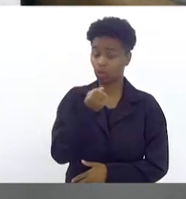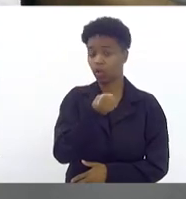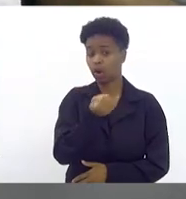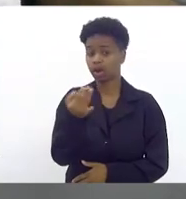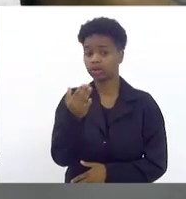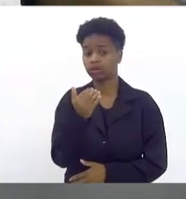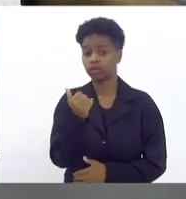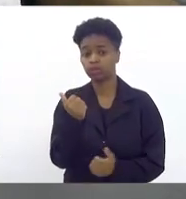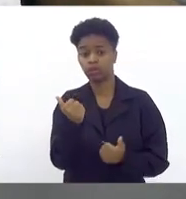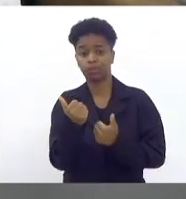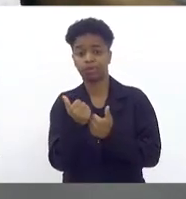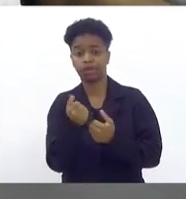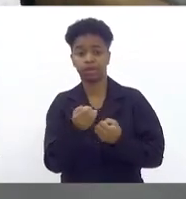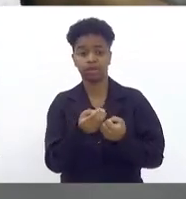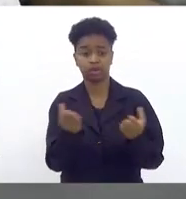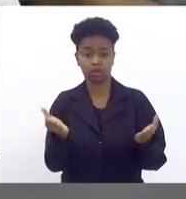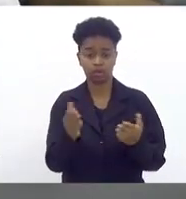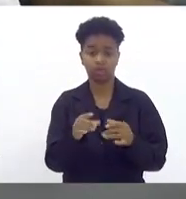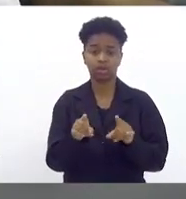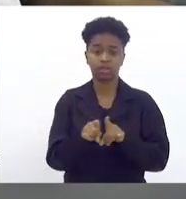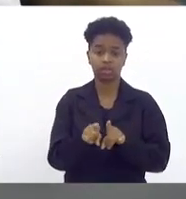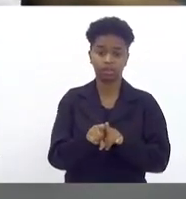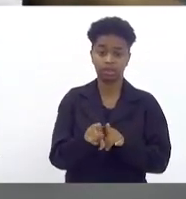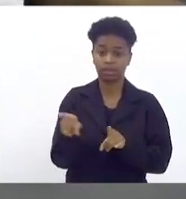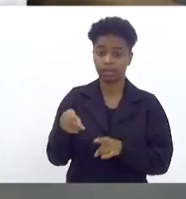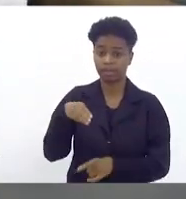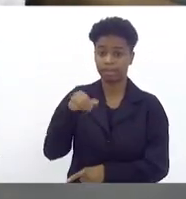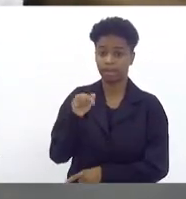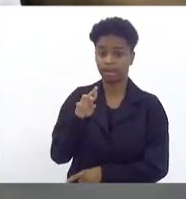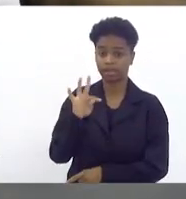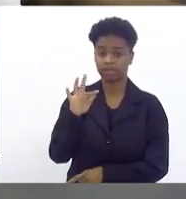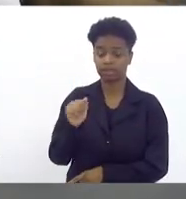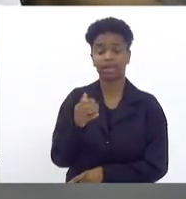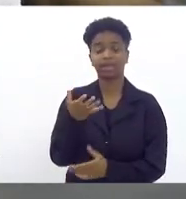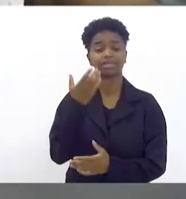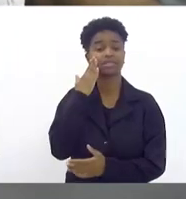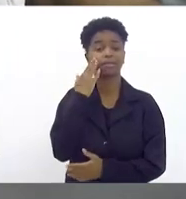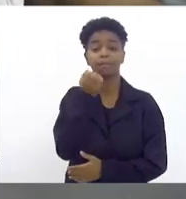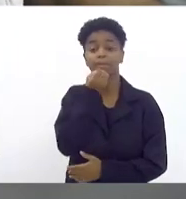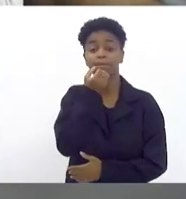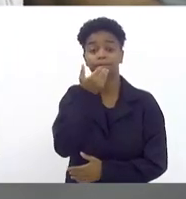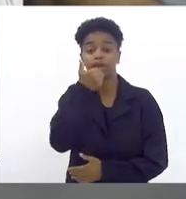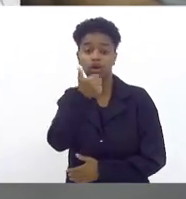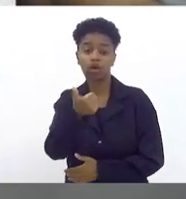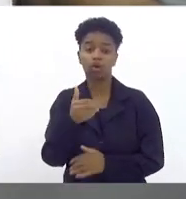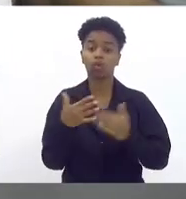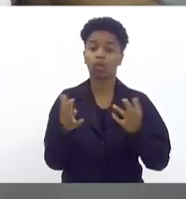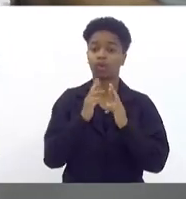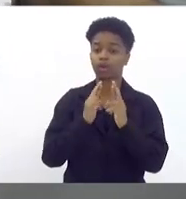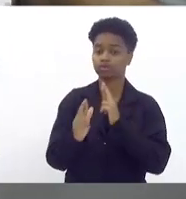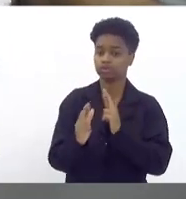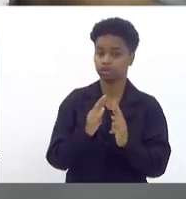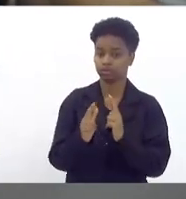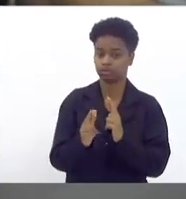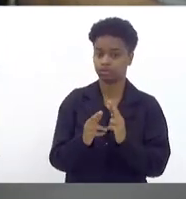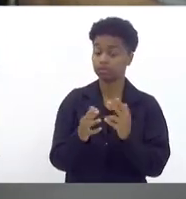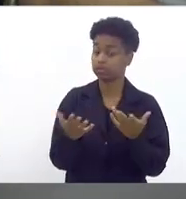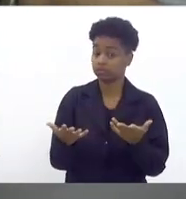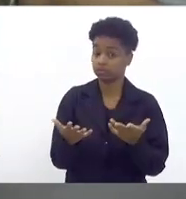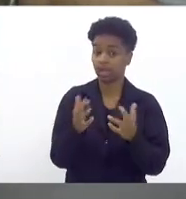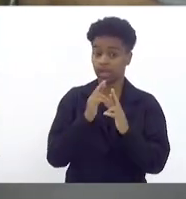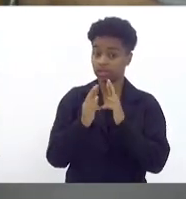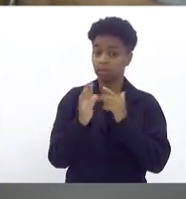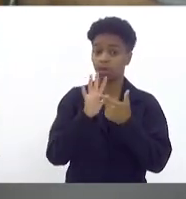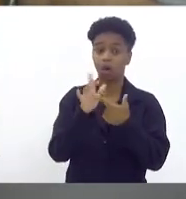benefício? E aqui a deputada Marta Rocha está querendo saber uma coisa melhor, qual foi o resultado? Aí o resultado, assim, muito bem,